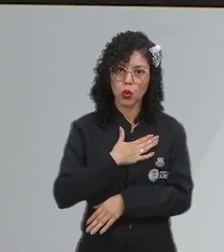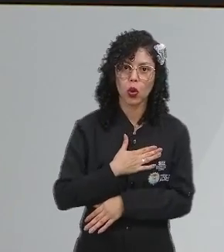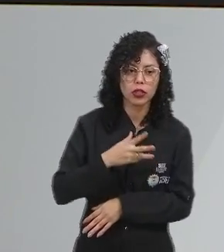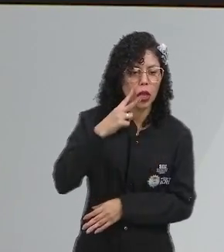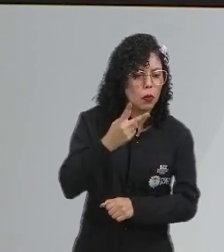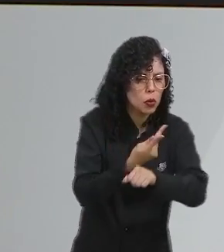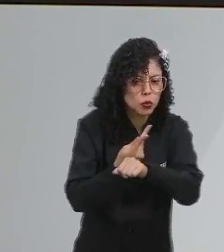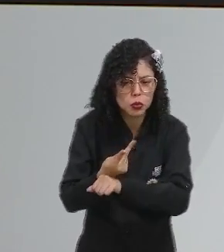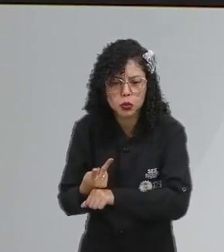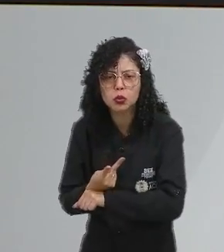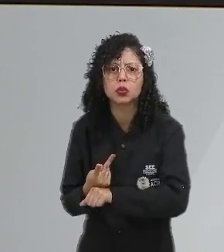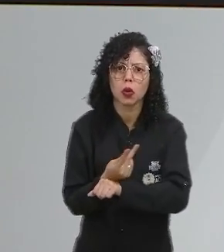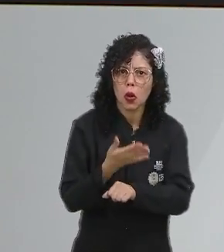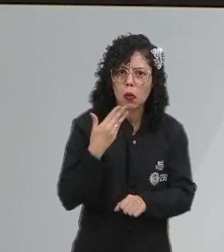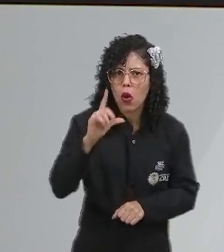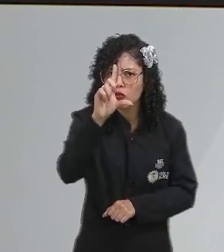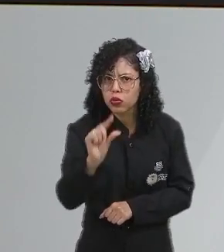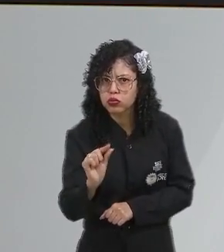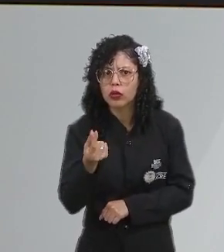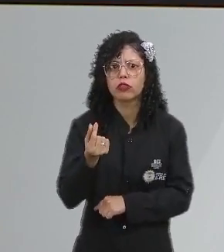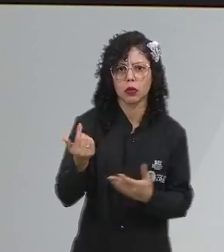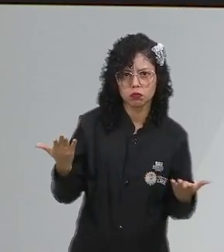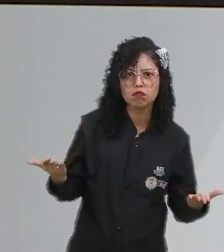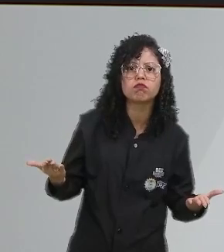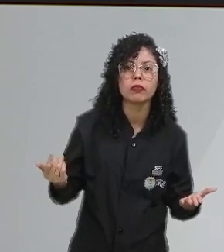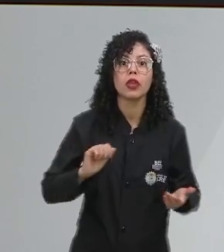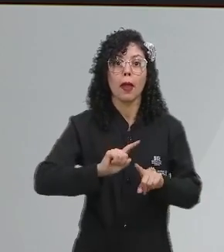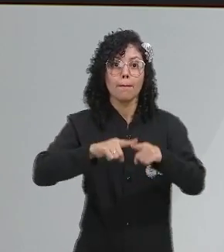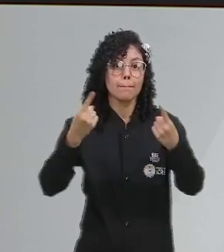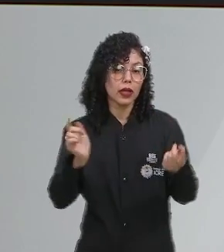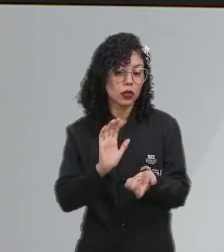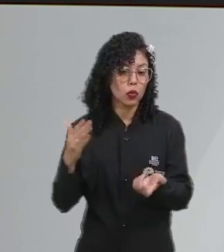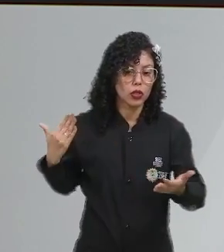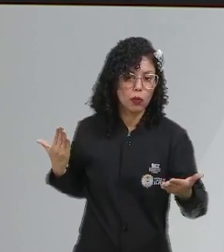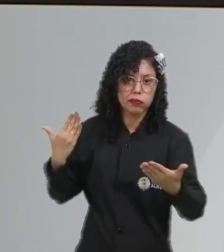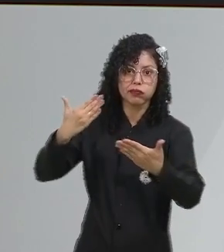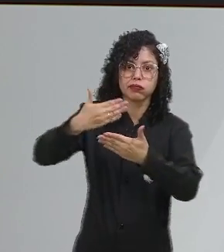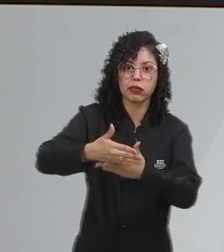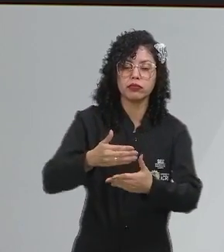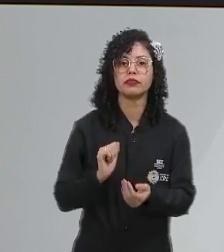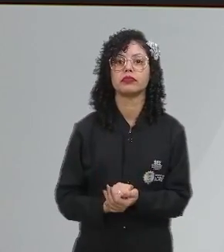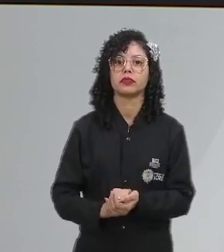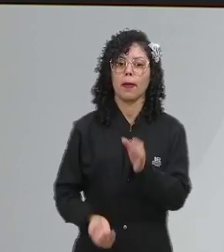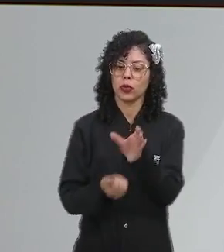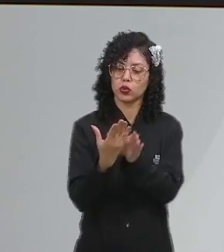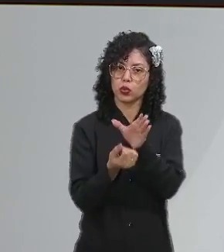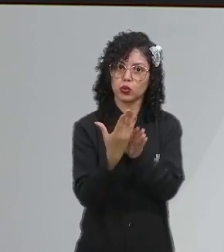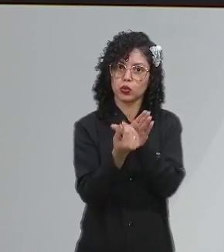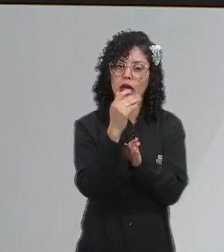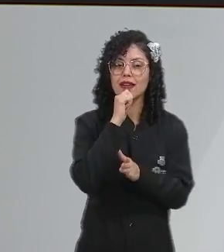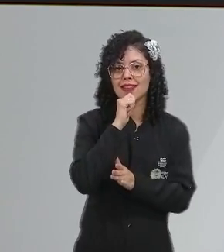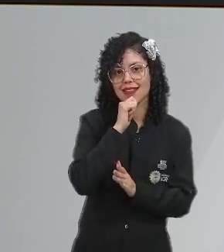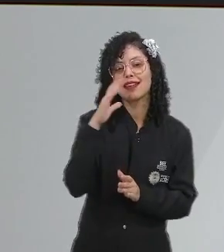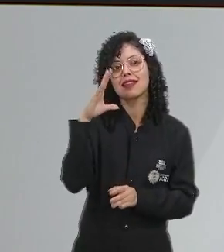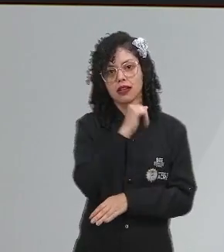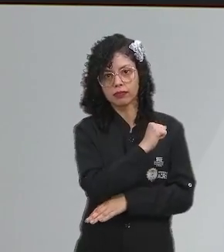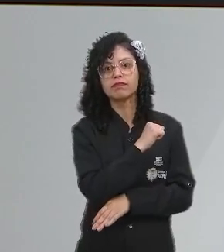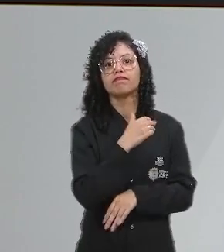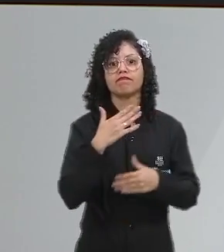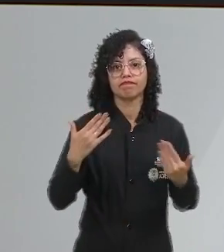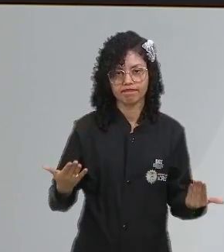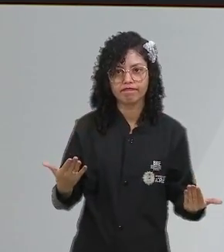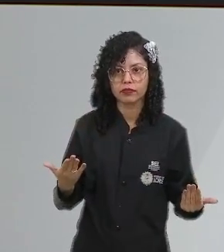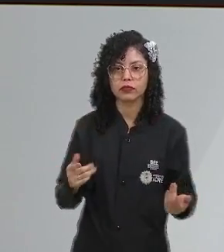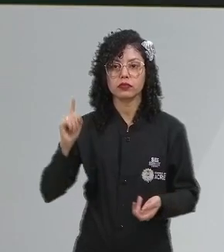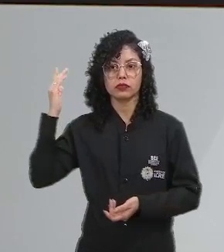muito caro, né? E quando ele entra com muita velocidade no mercado, o valor dele acaba caindo. Foi